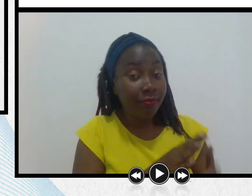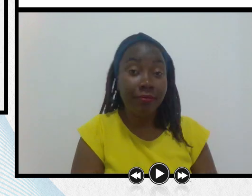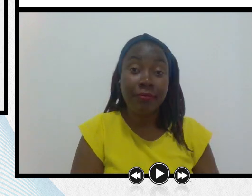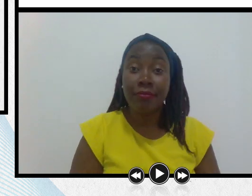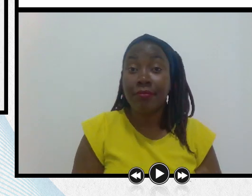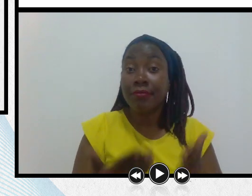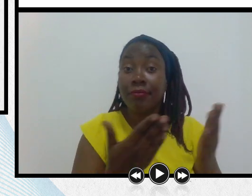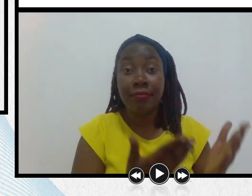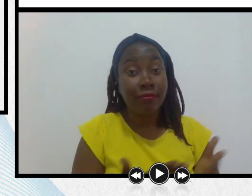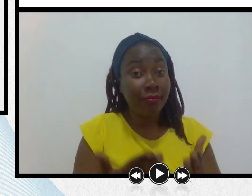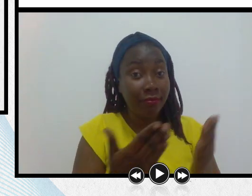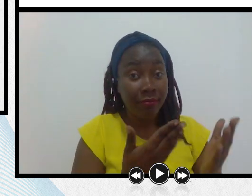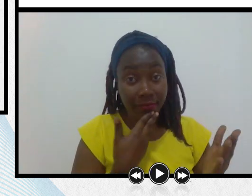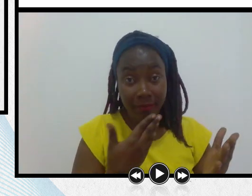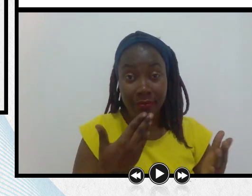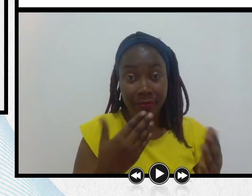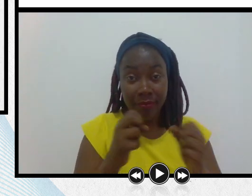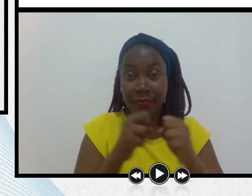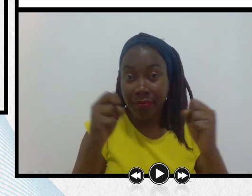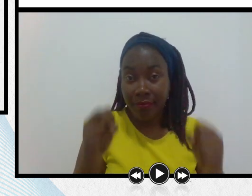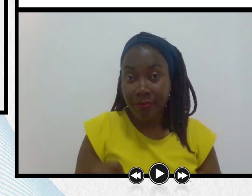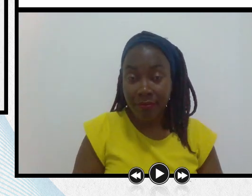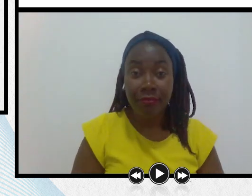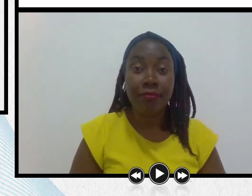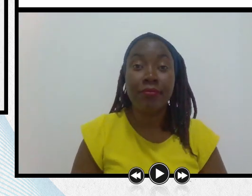Então, esse tipo de sisteminha aqui,